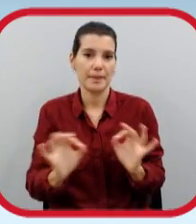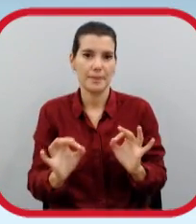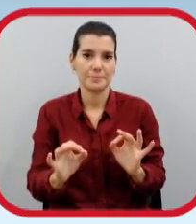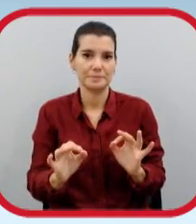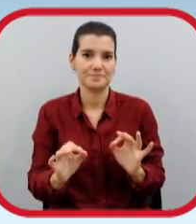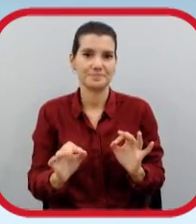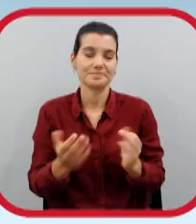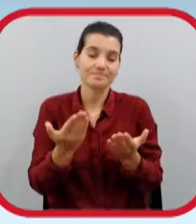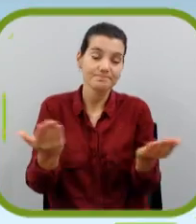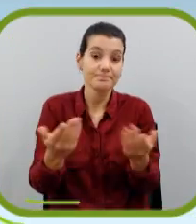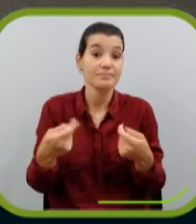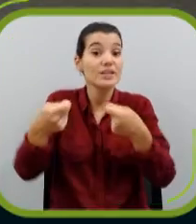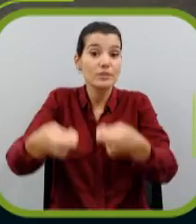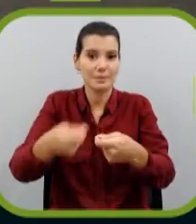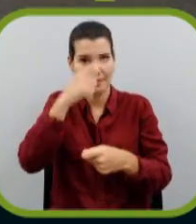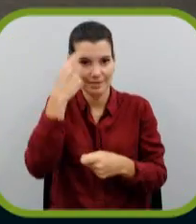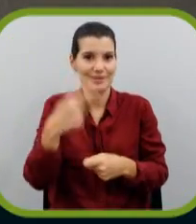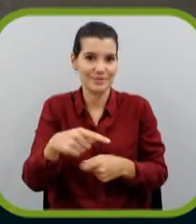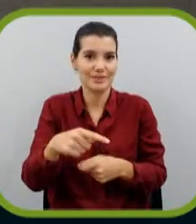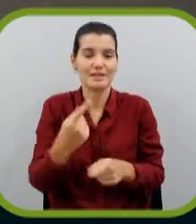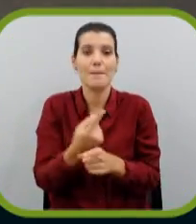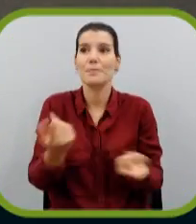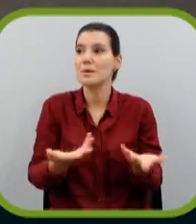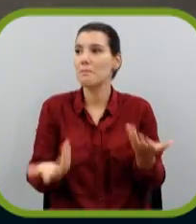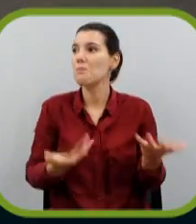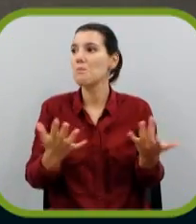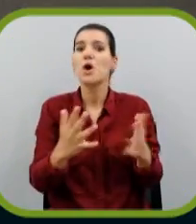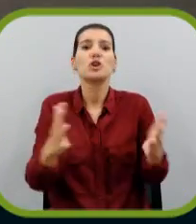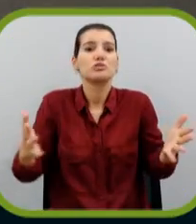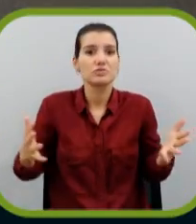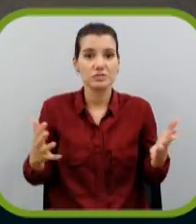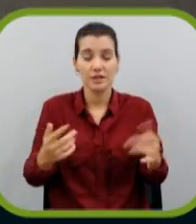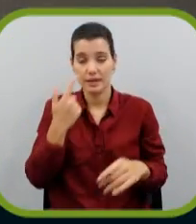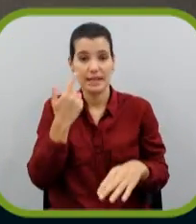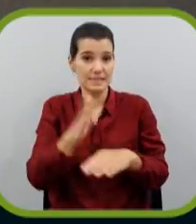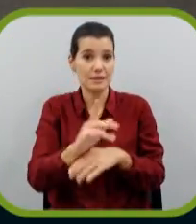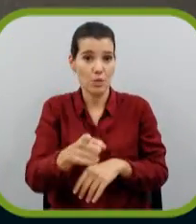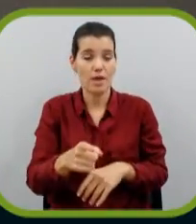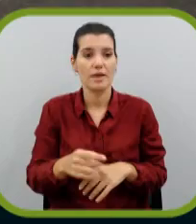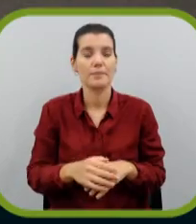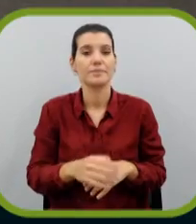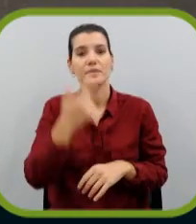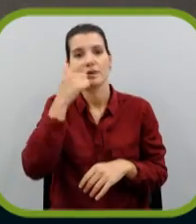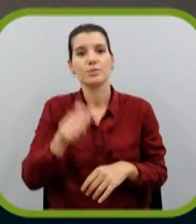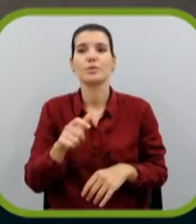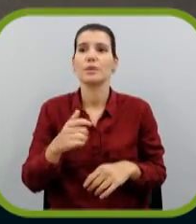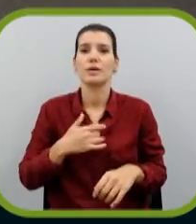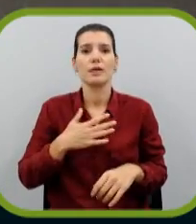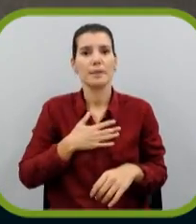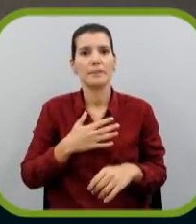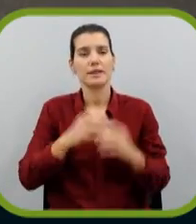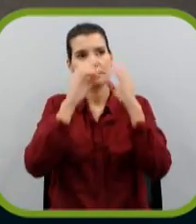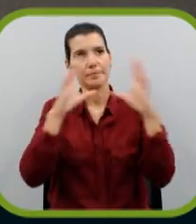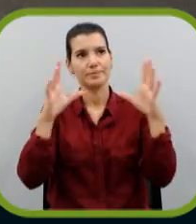e temos de estar preparados para isso. Que são investimentos que são difíceis de fazer porque não é nada palpável. Eu costumo dar muitas vezes este exemplo que diz,